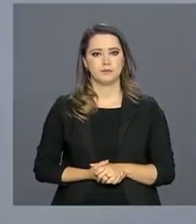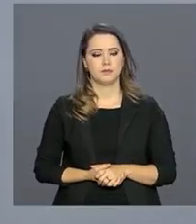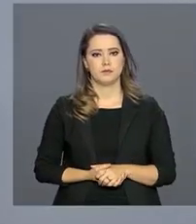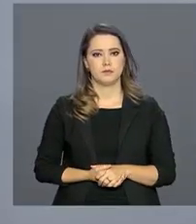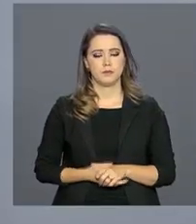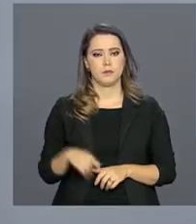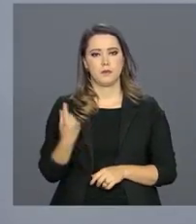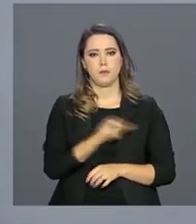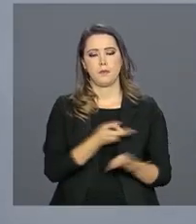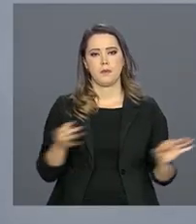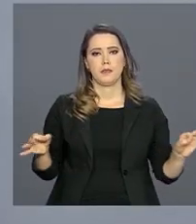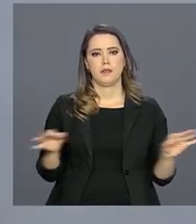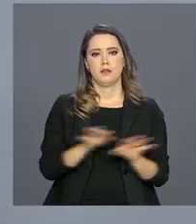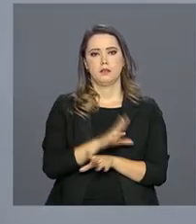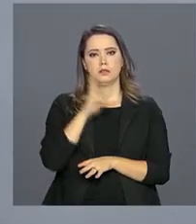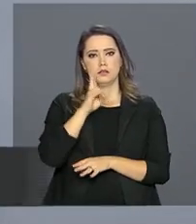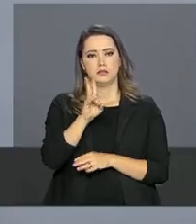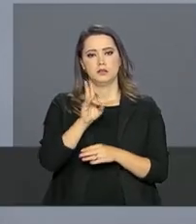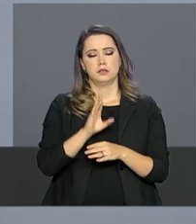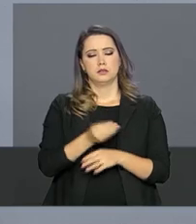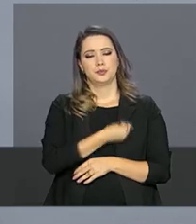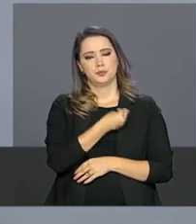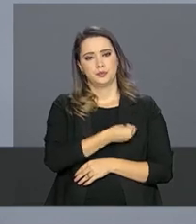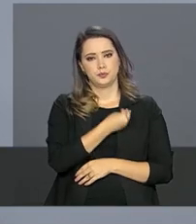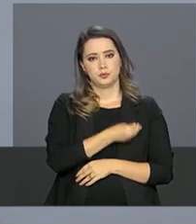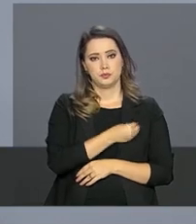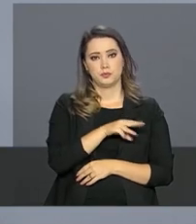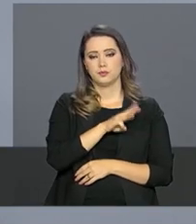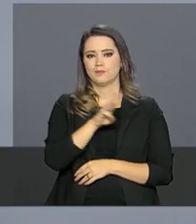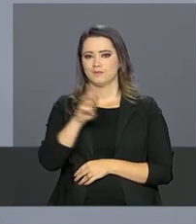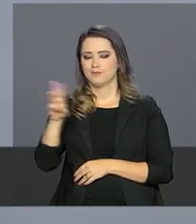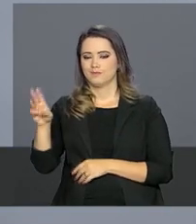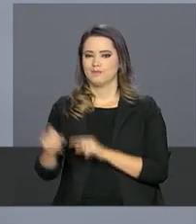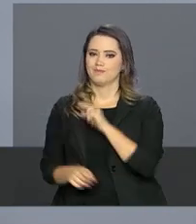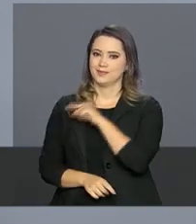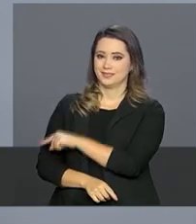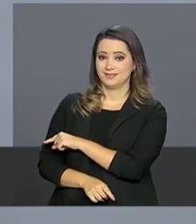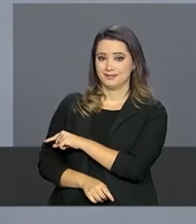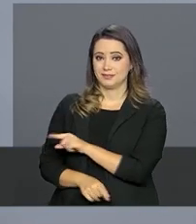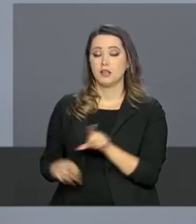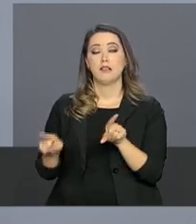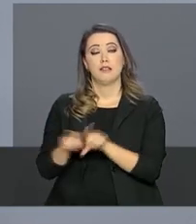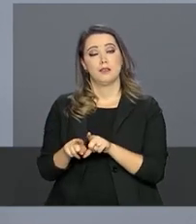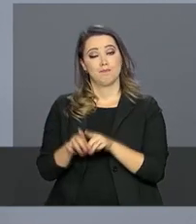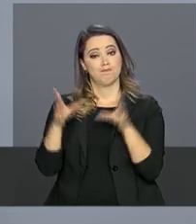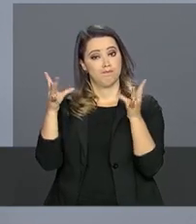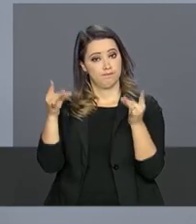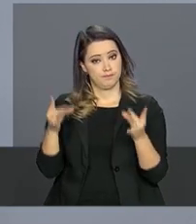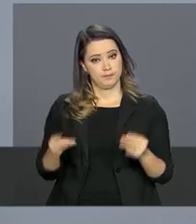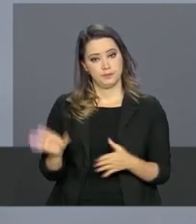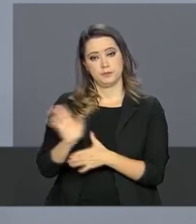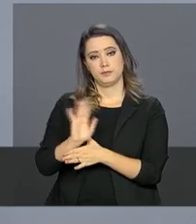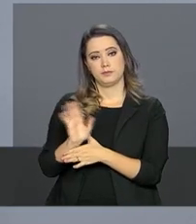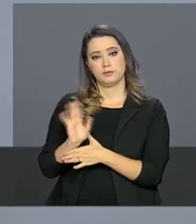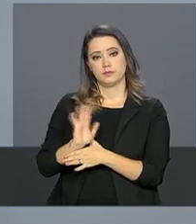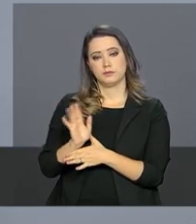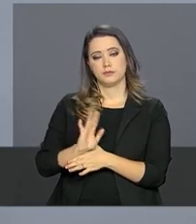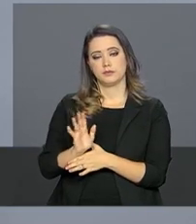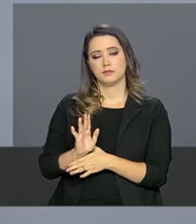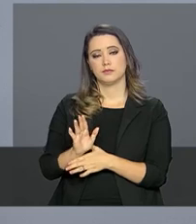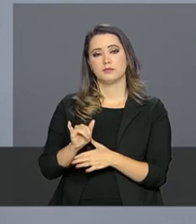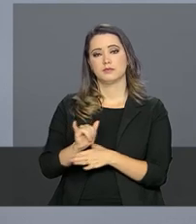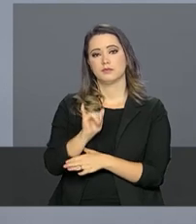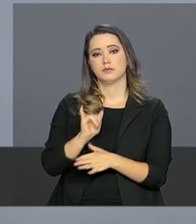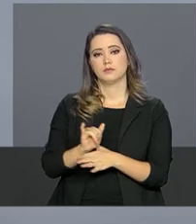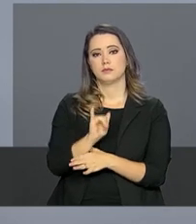nós ficamos por aqui você acompanha a programação ao vivo pelo site da npr na internet e todas as reportagens estão